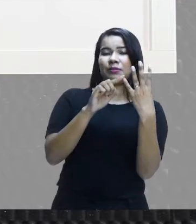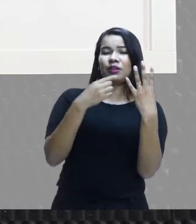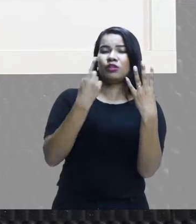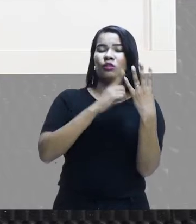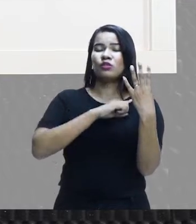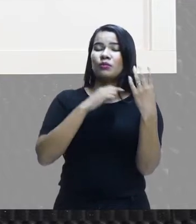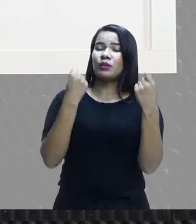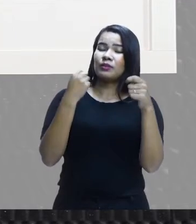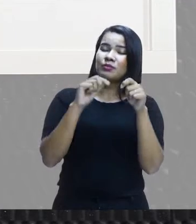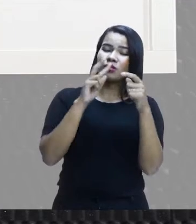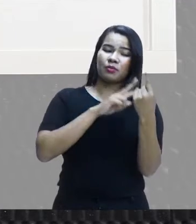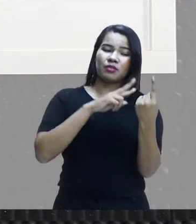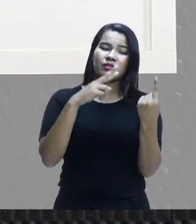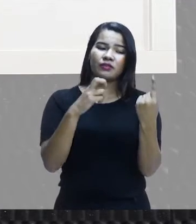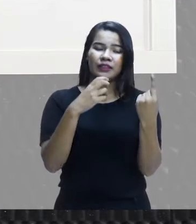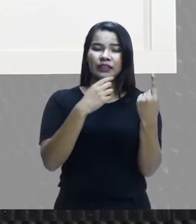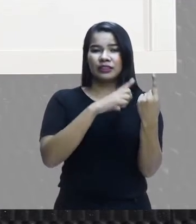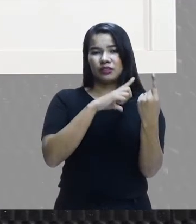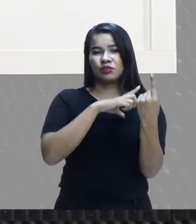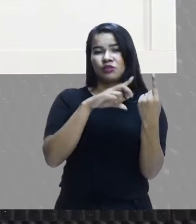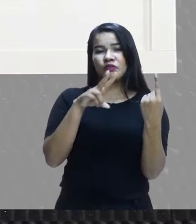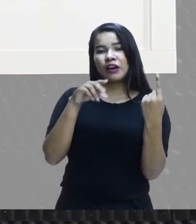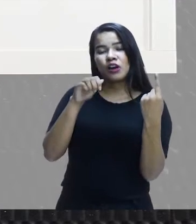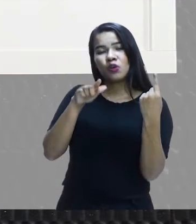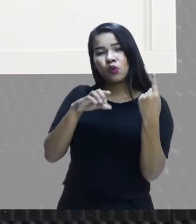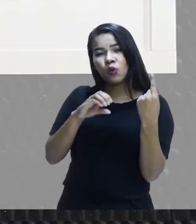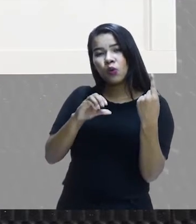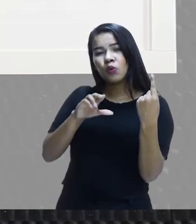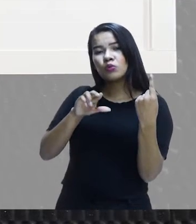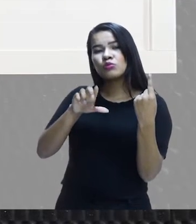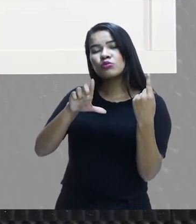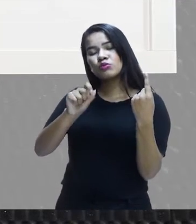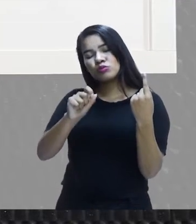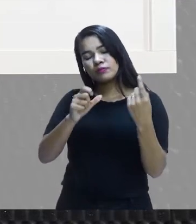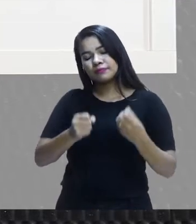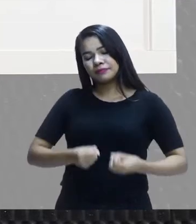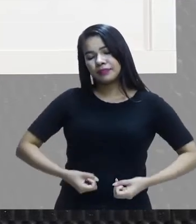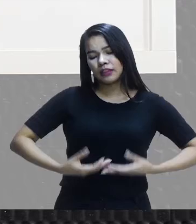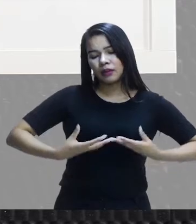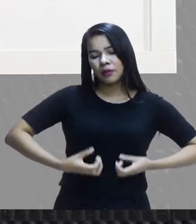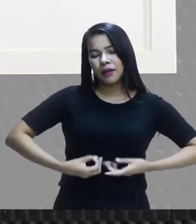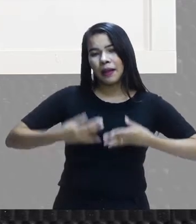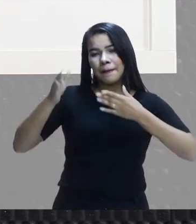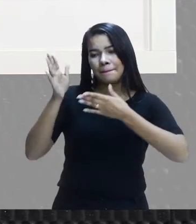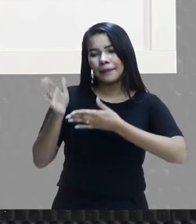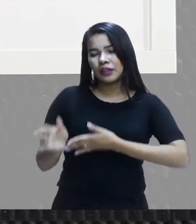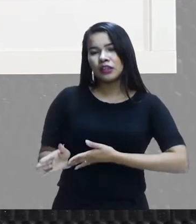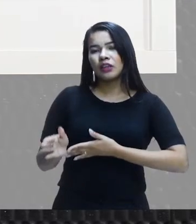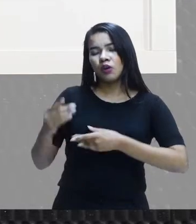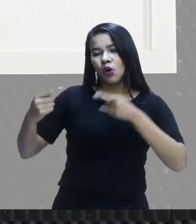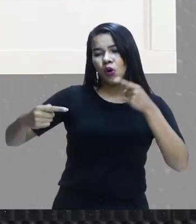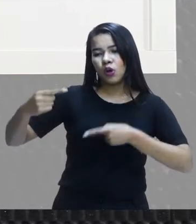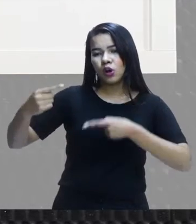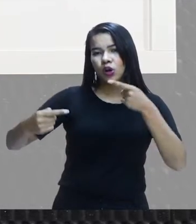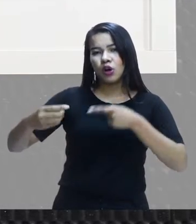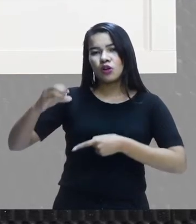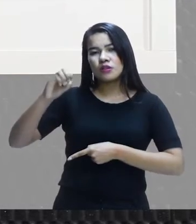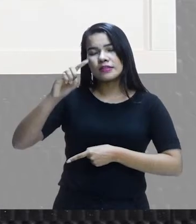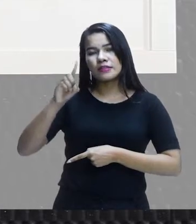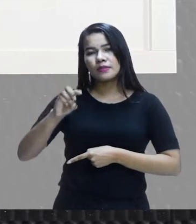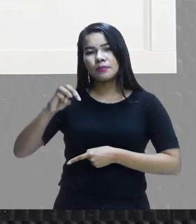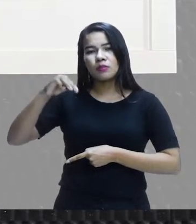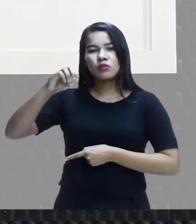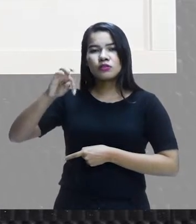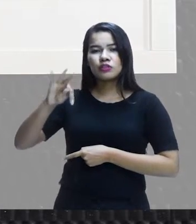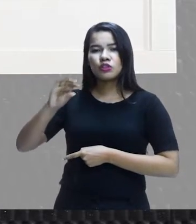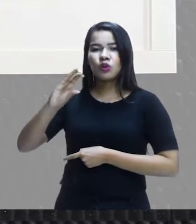chamados vacúolos, tá, okay, contráteis ou vacúolos pulsáteis, que mantém o controle osmótico, tá,